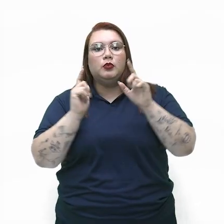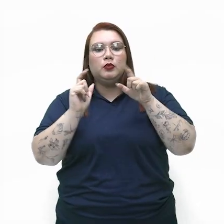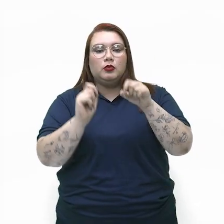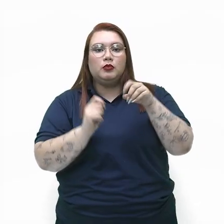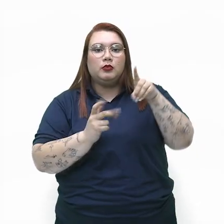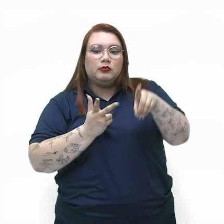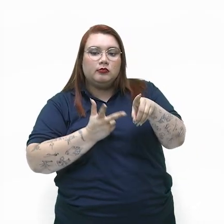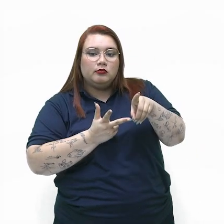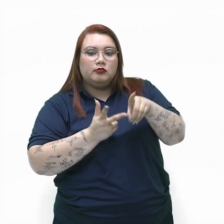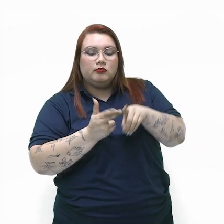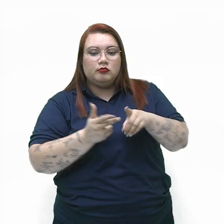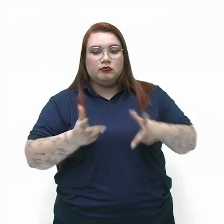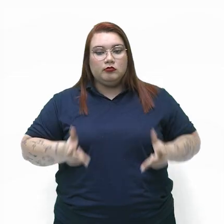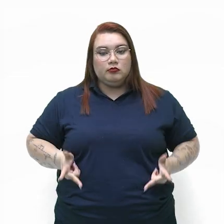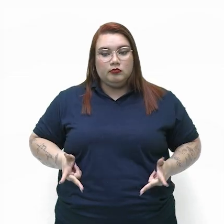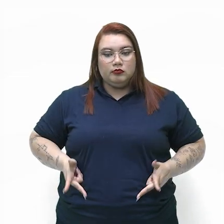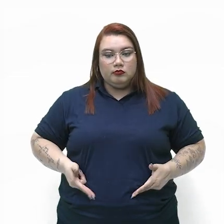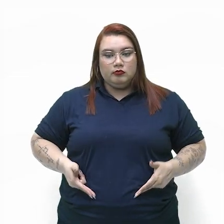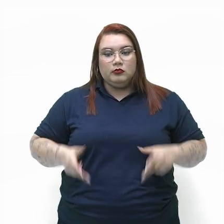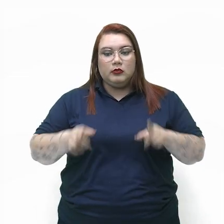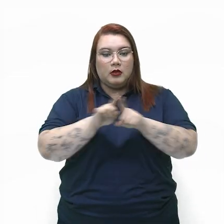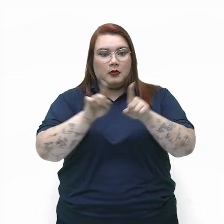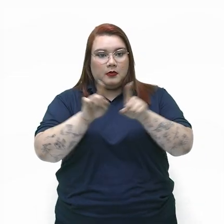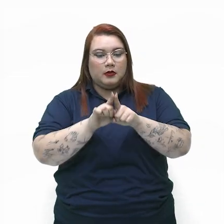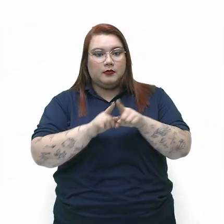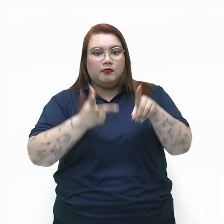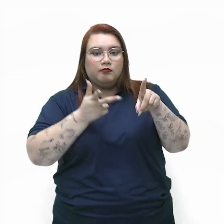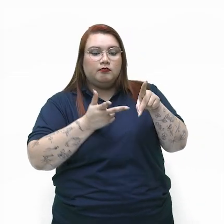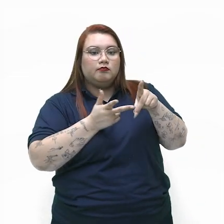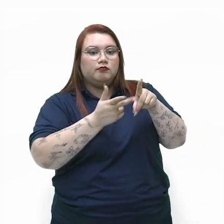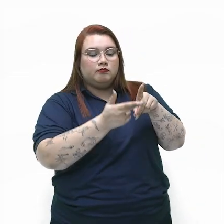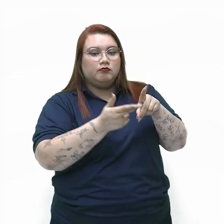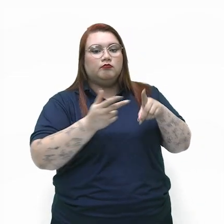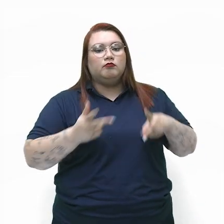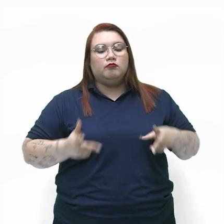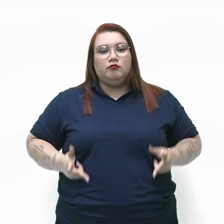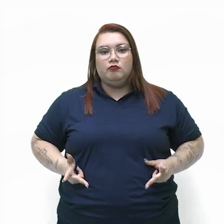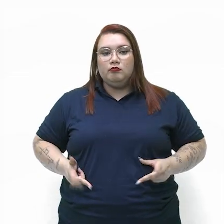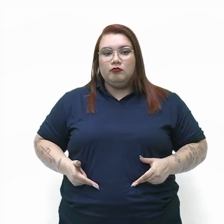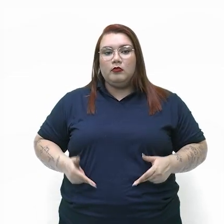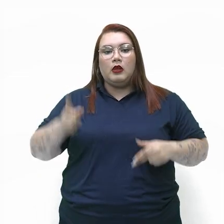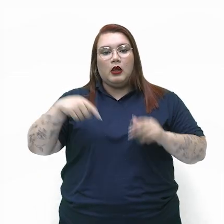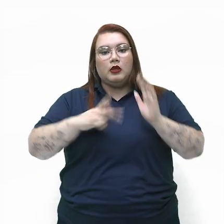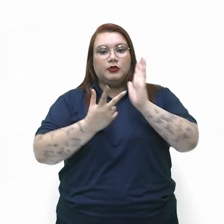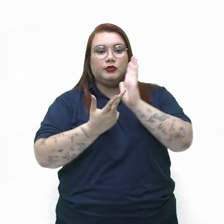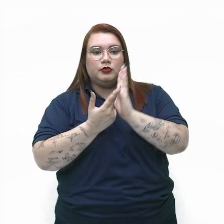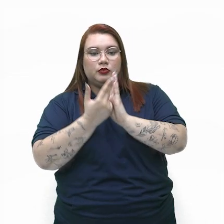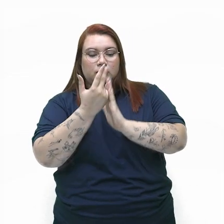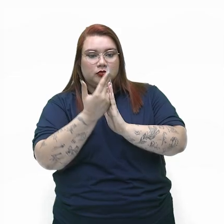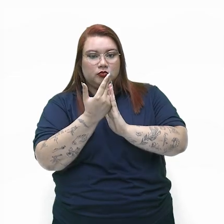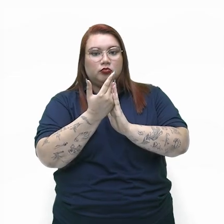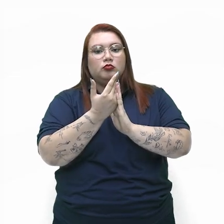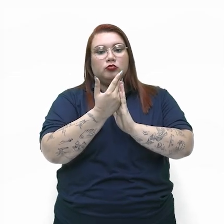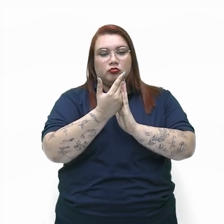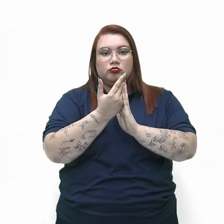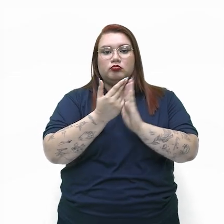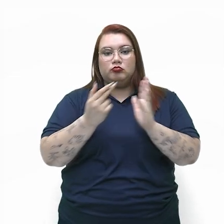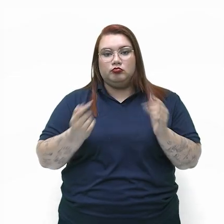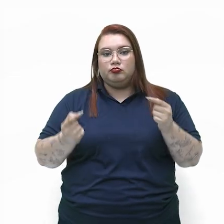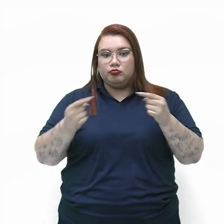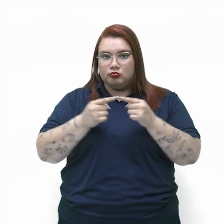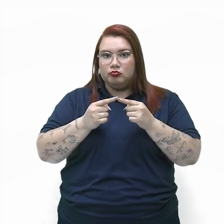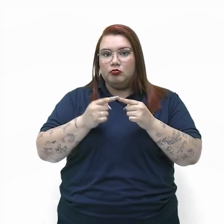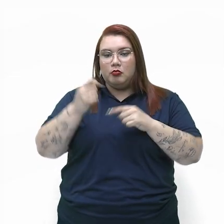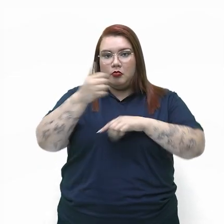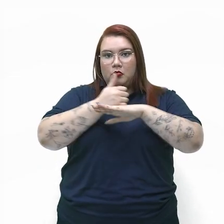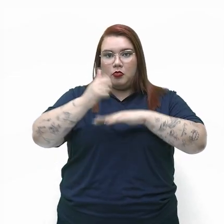né, que são chamados de vasectomia e laqueadura. A vasectomia e a laqueadura, eles são métodos contraceptivos por